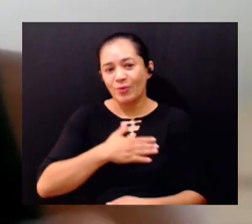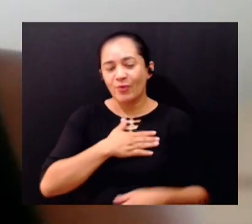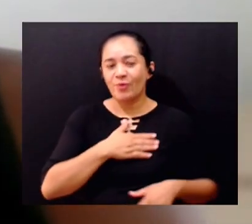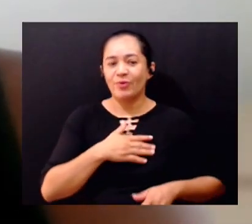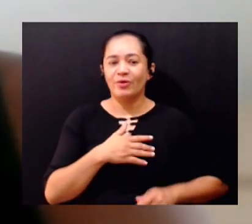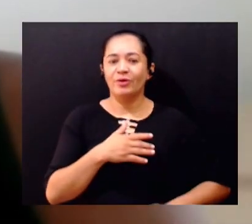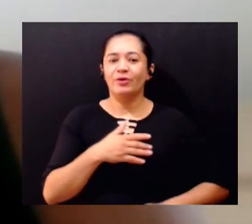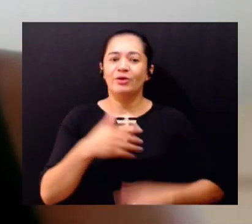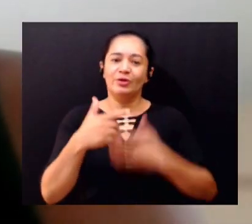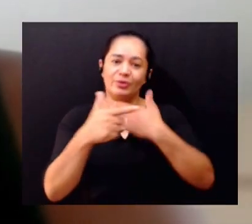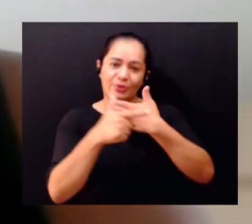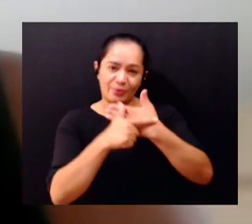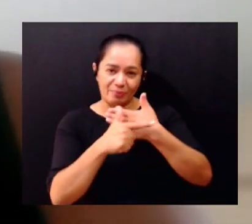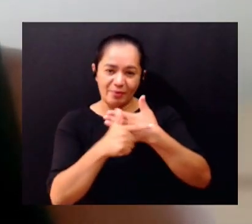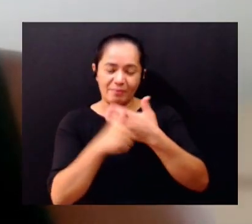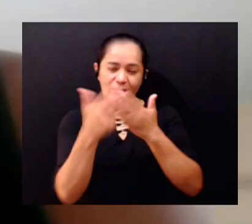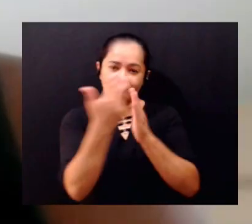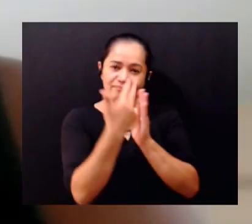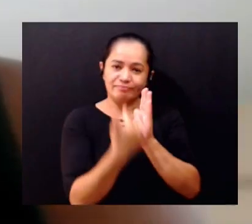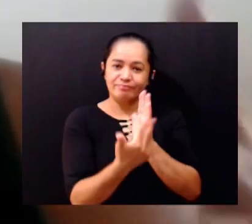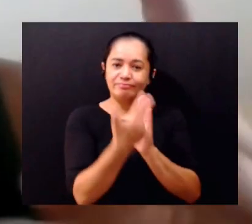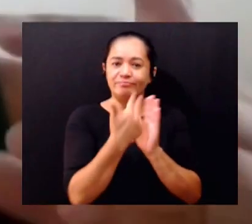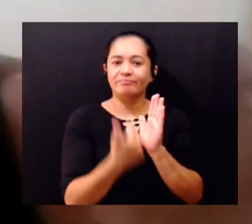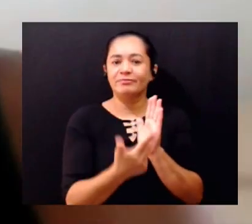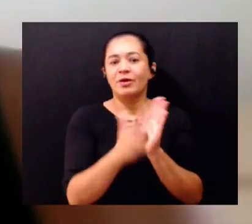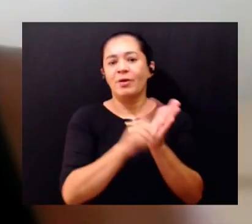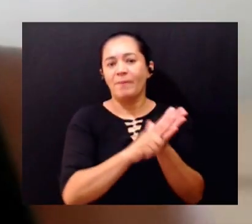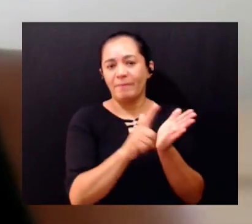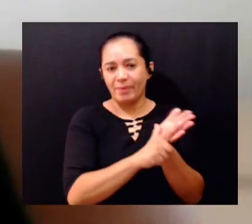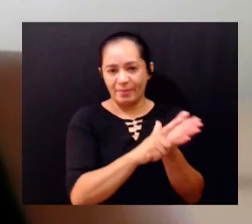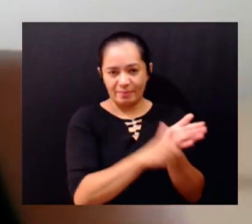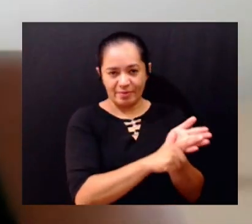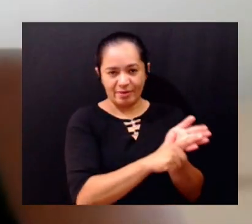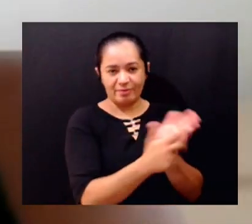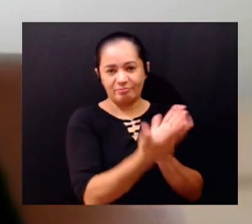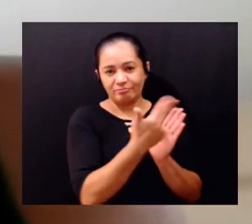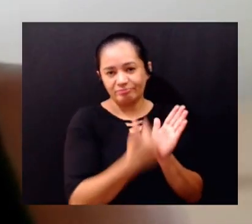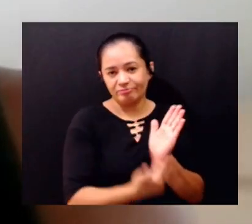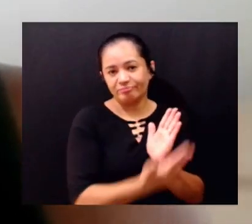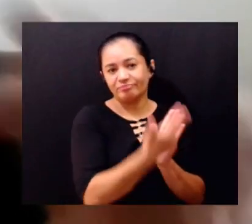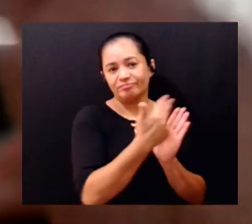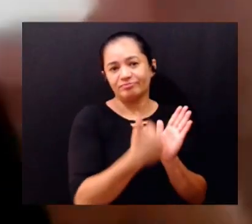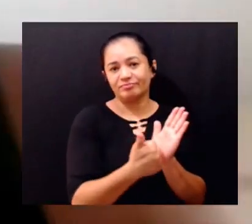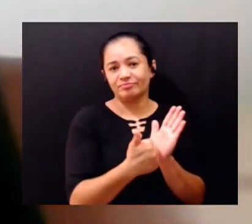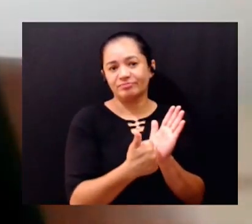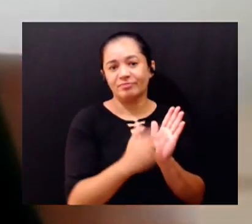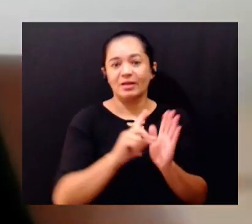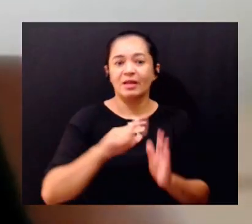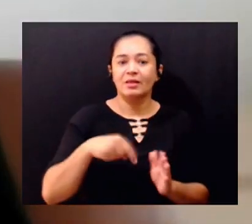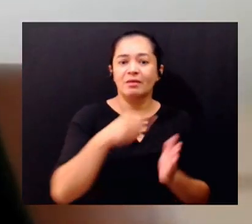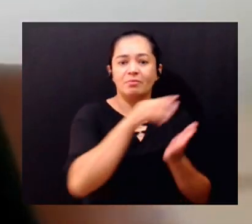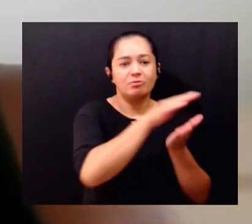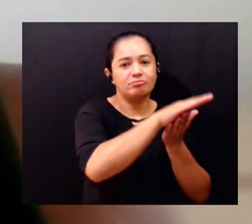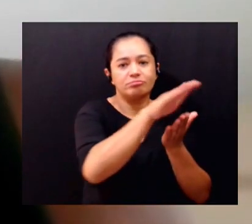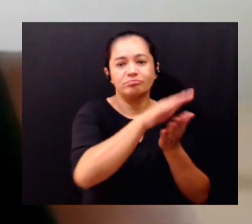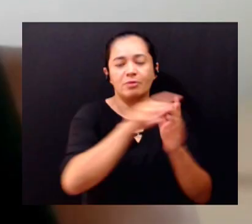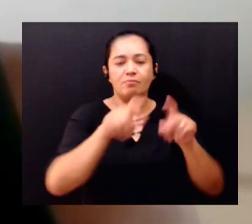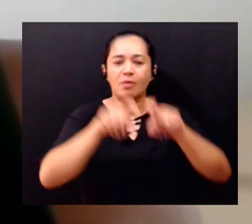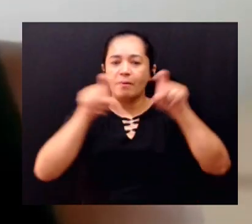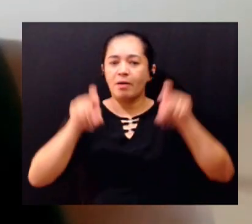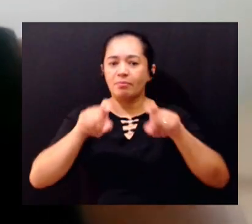escaneio a minha arte e eu jogo isso no Photoshop e faço todo o